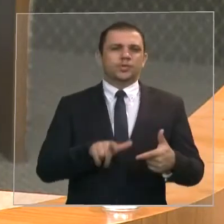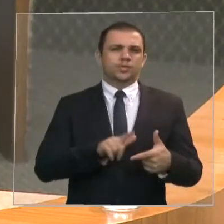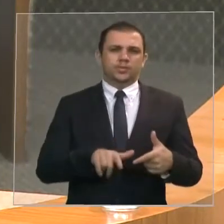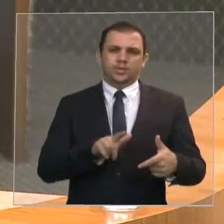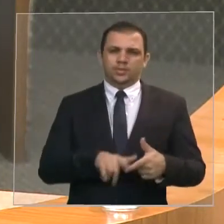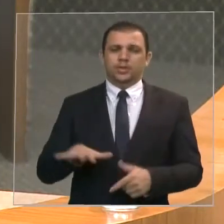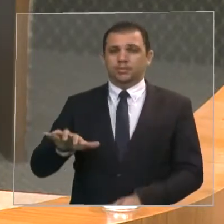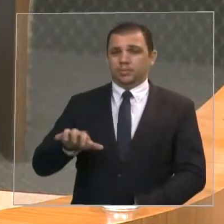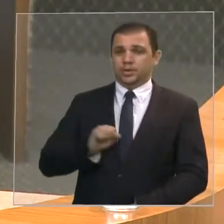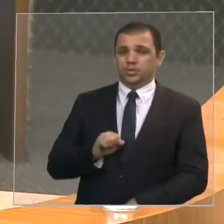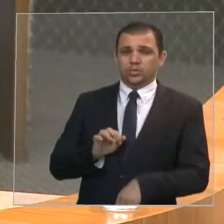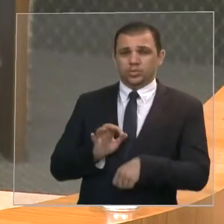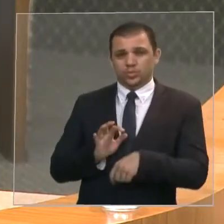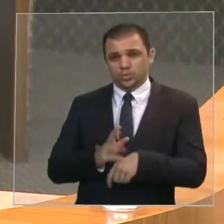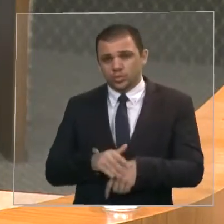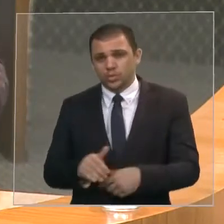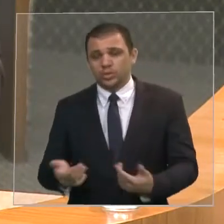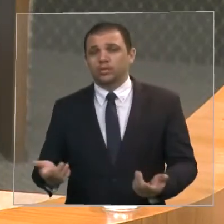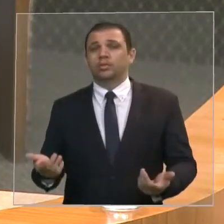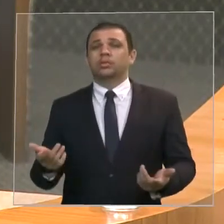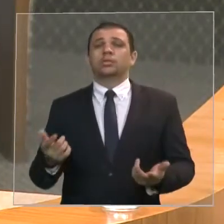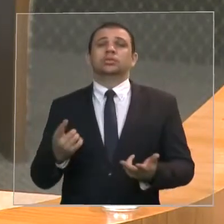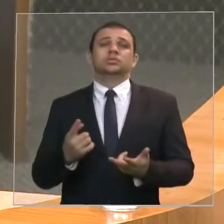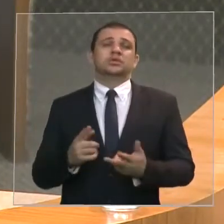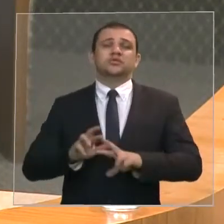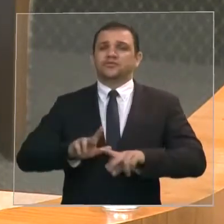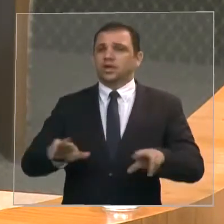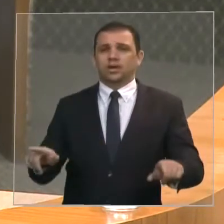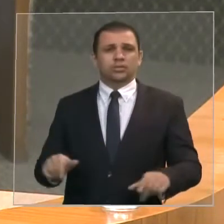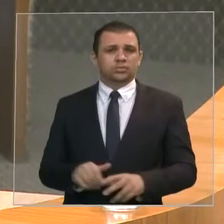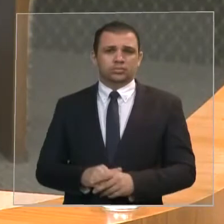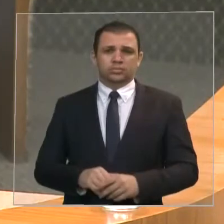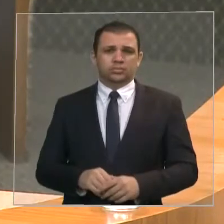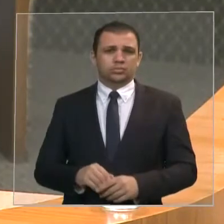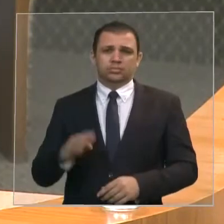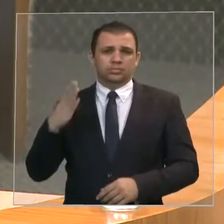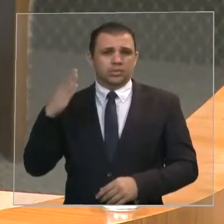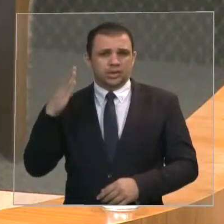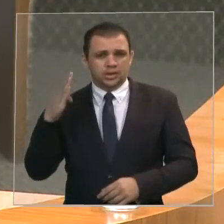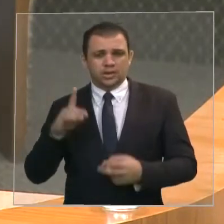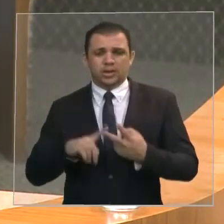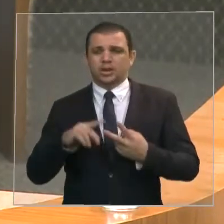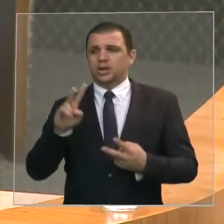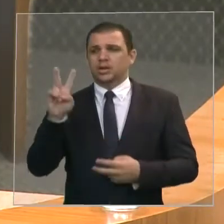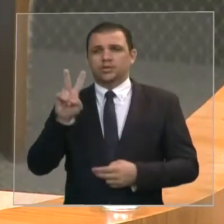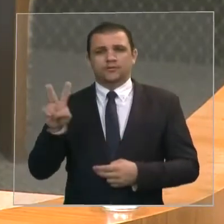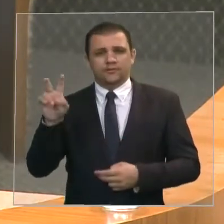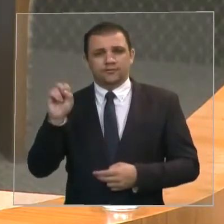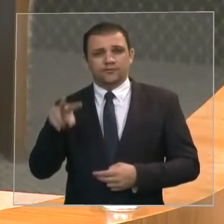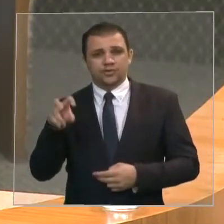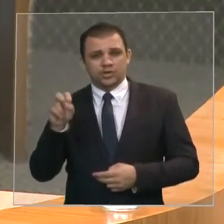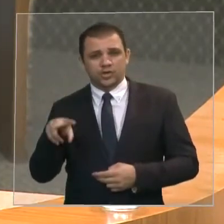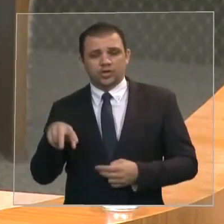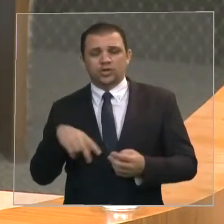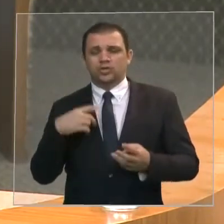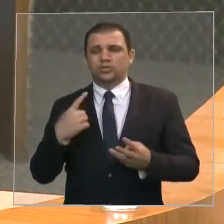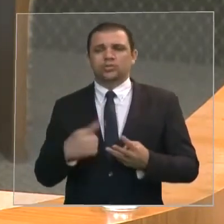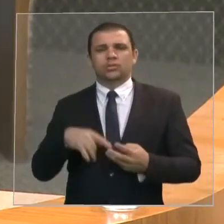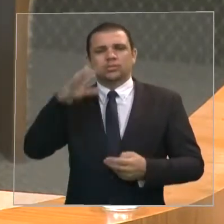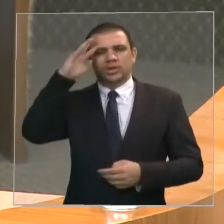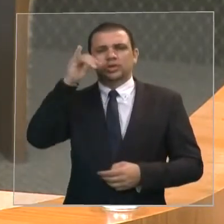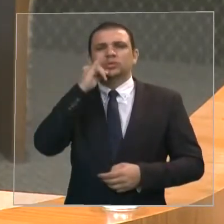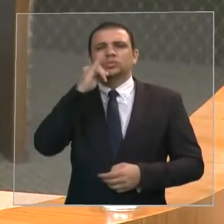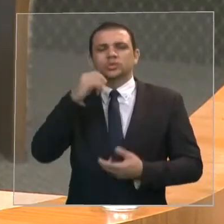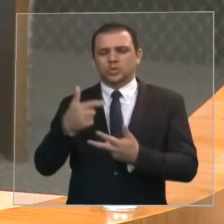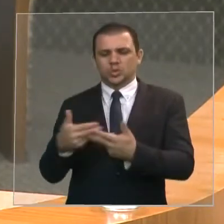riscos são os contaminantes, riscos diversos, do bactérias, vírus, imagine, vossas excelências, materiais descartáveis